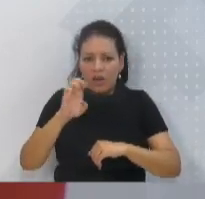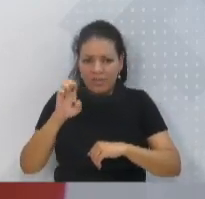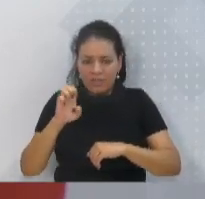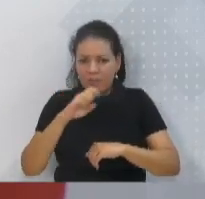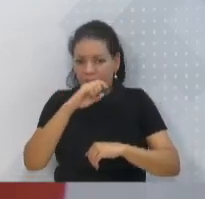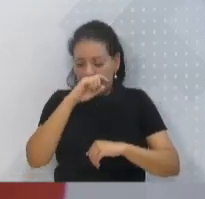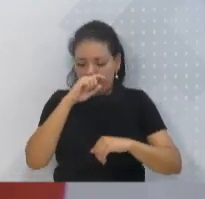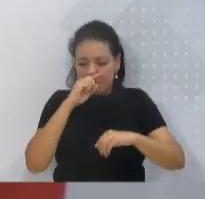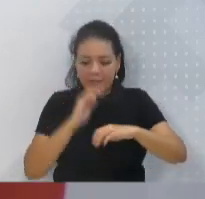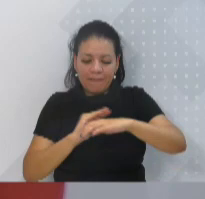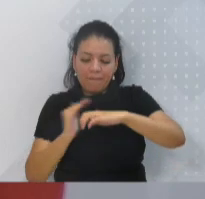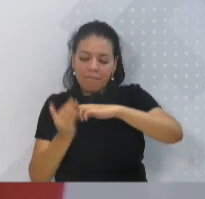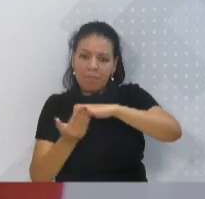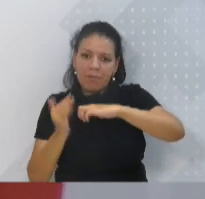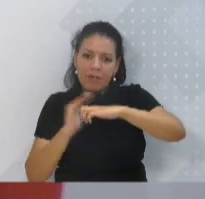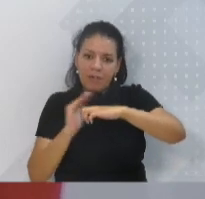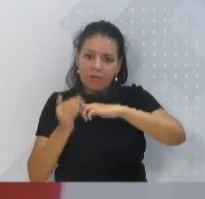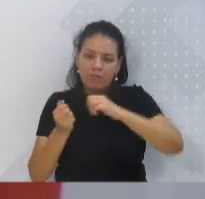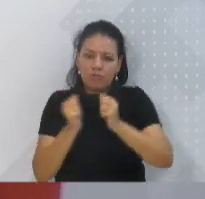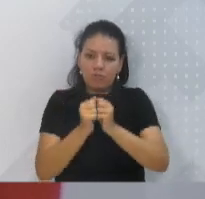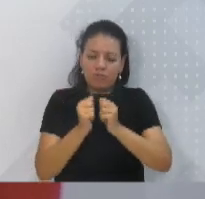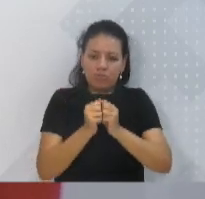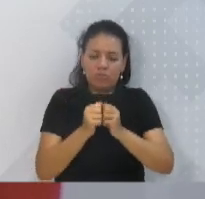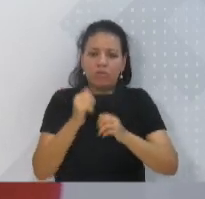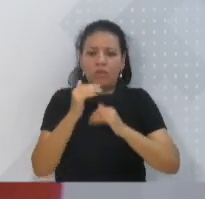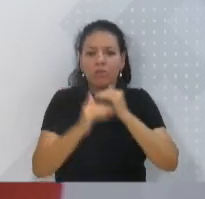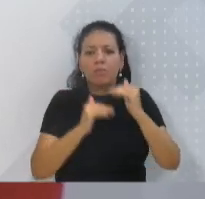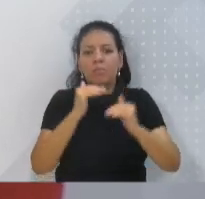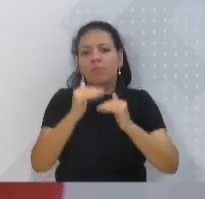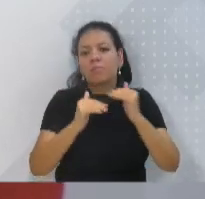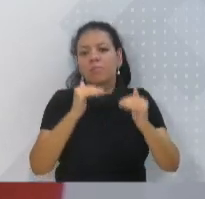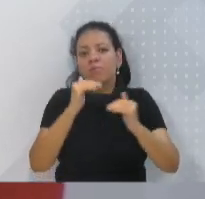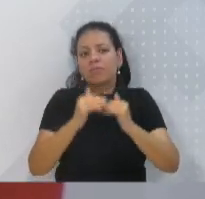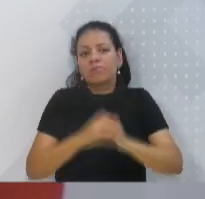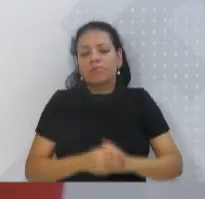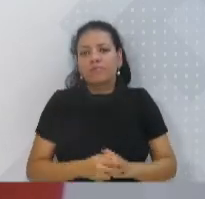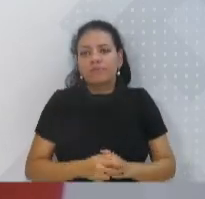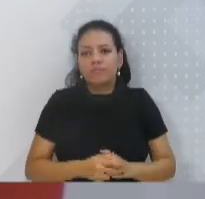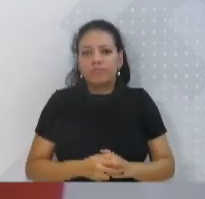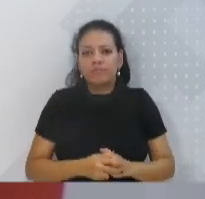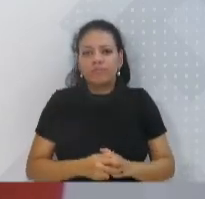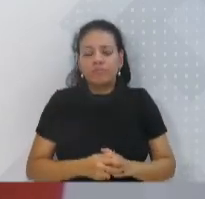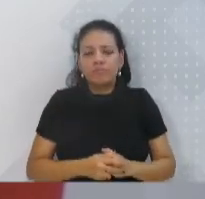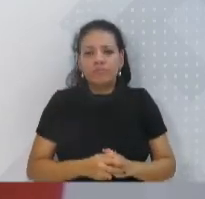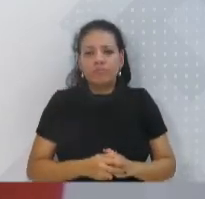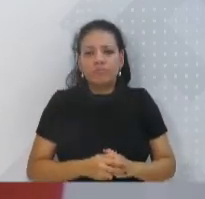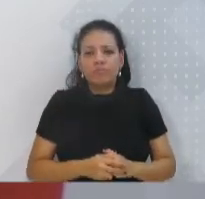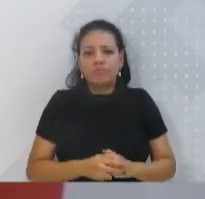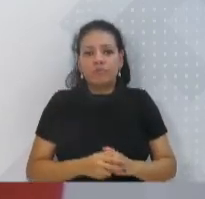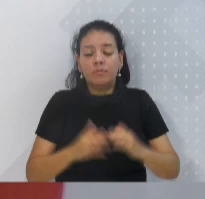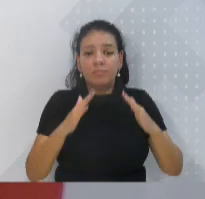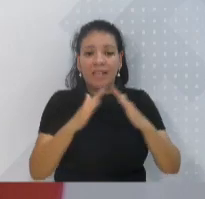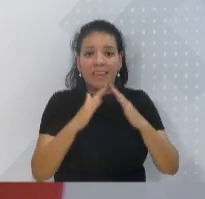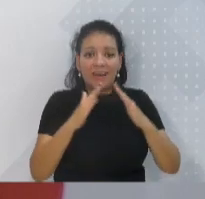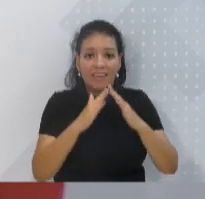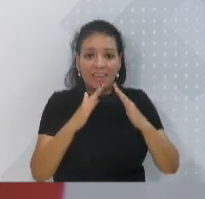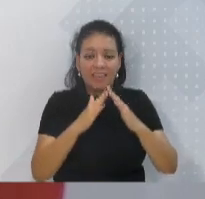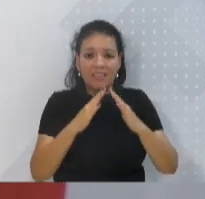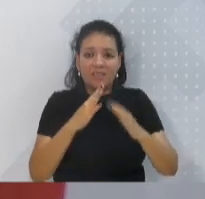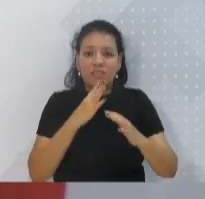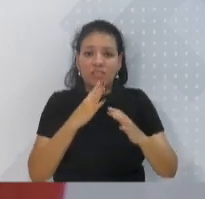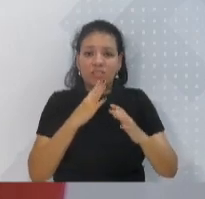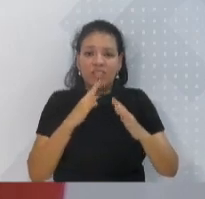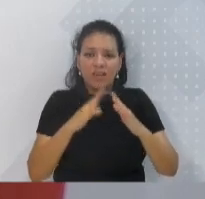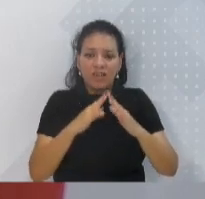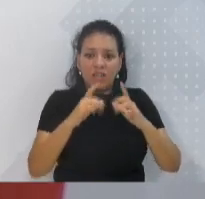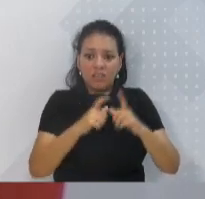Rua Benjamin Constante José Deeke, tem um processo ali, desapropriação de uma casa, conhecida como um casarão